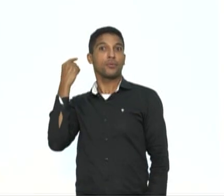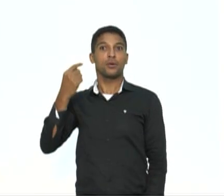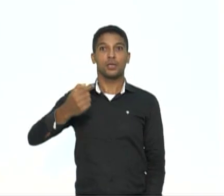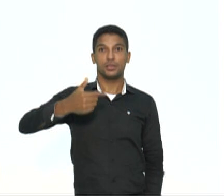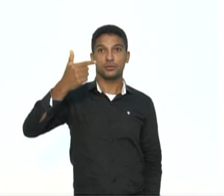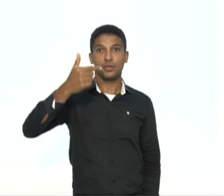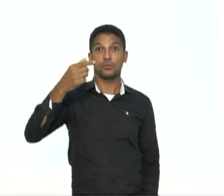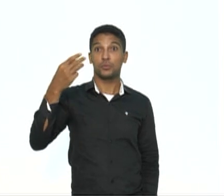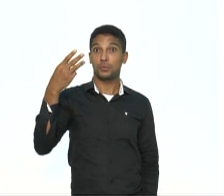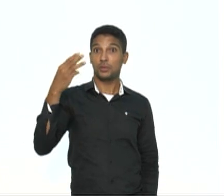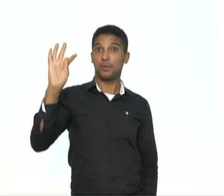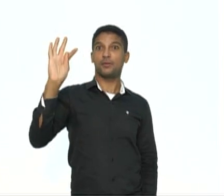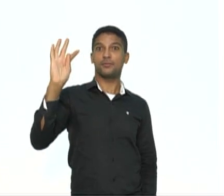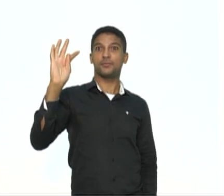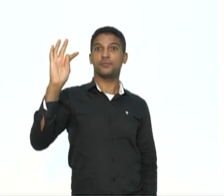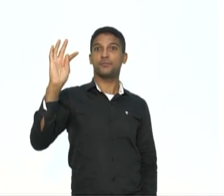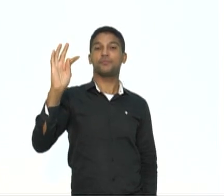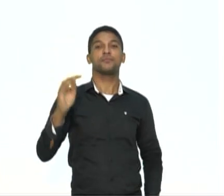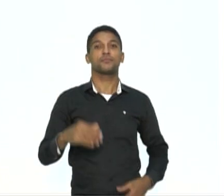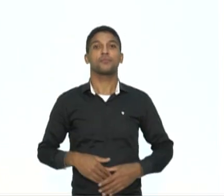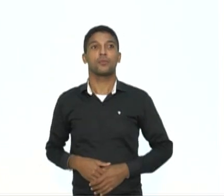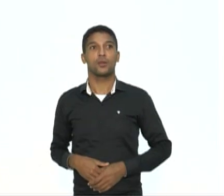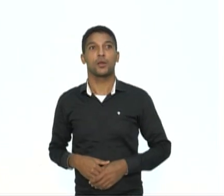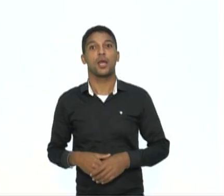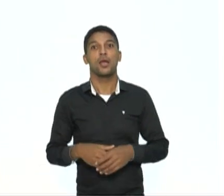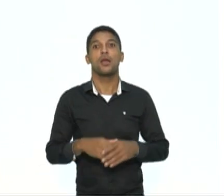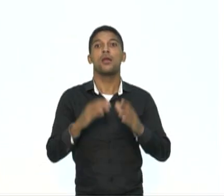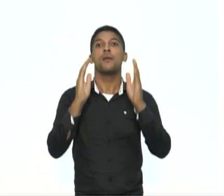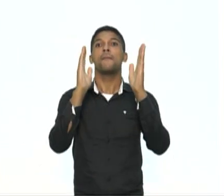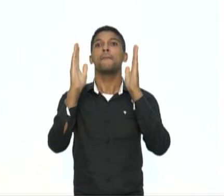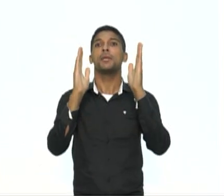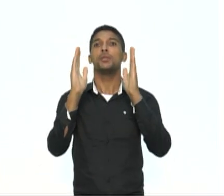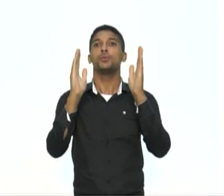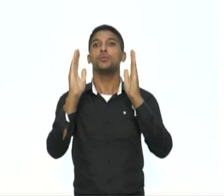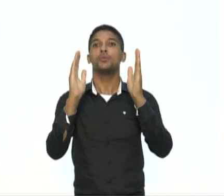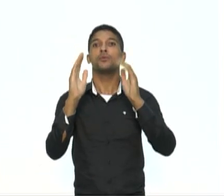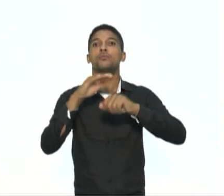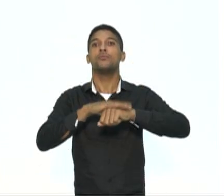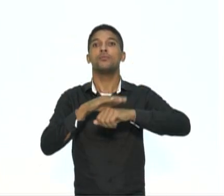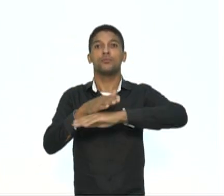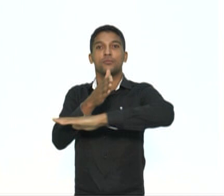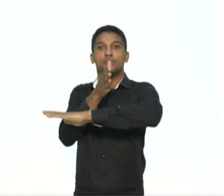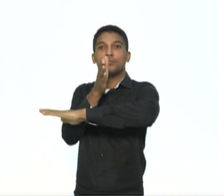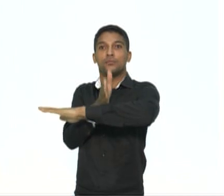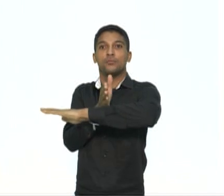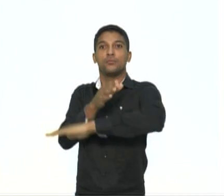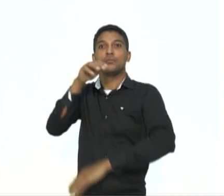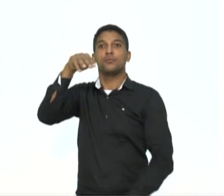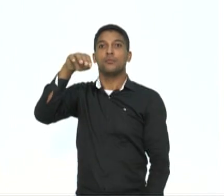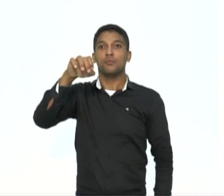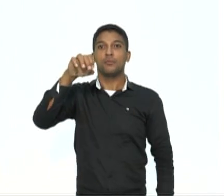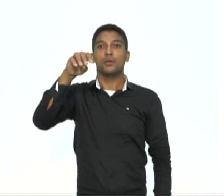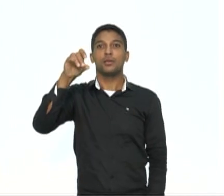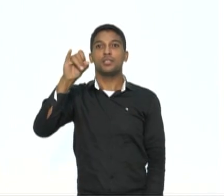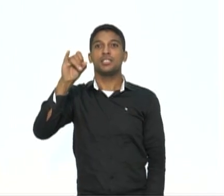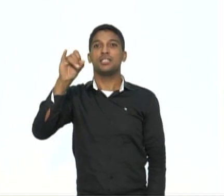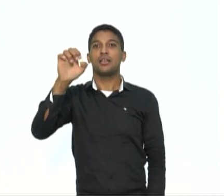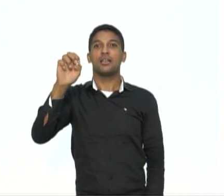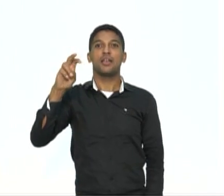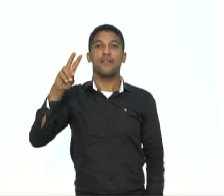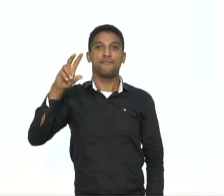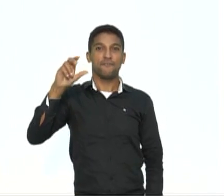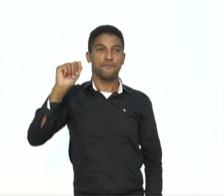trimestre, focando no período medieval, pincelando as principais características das artes e na arquitetura, partindo da arte